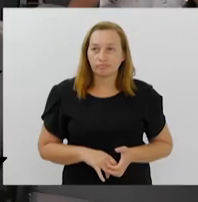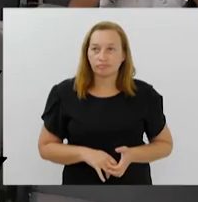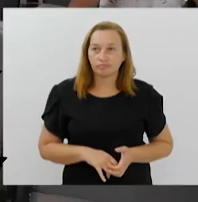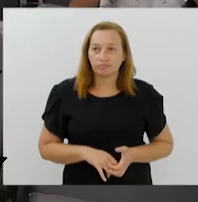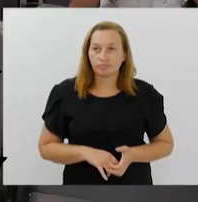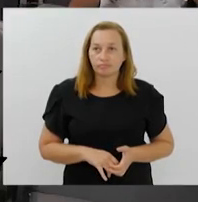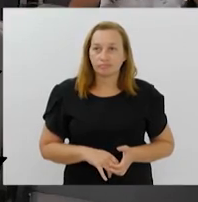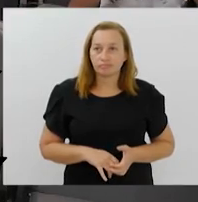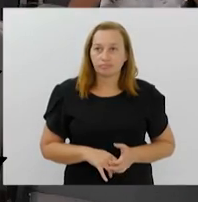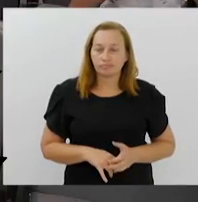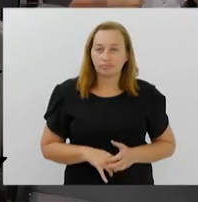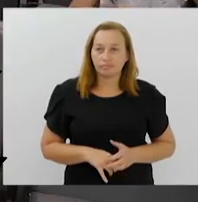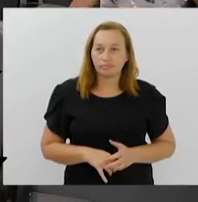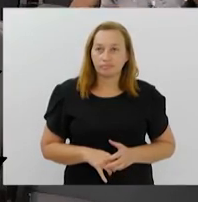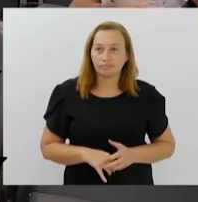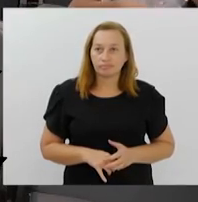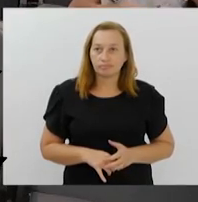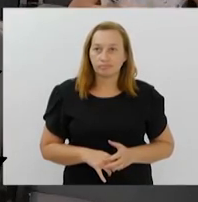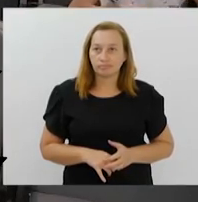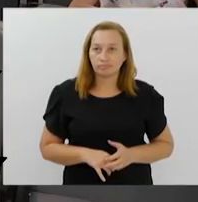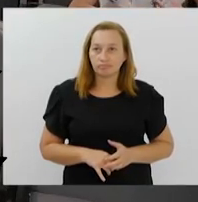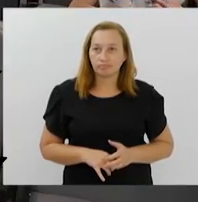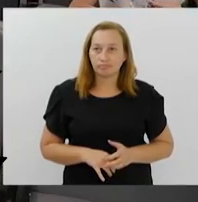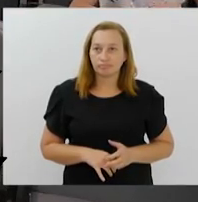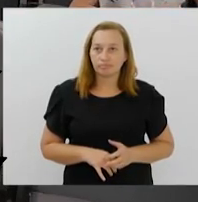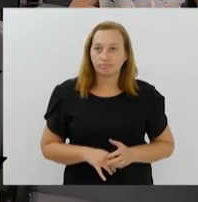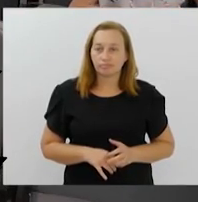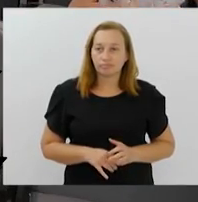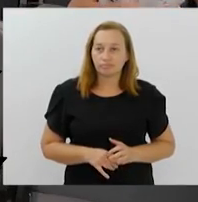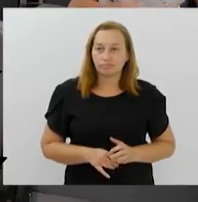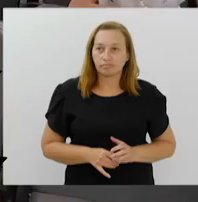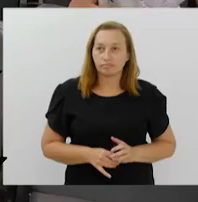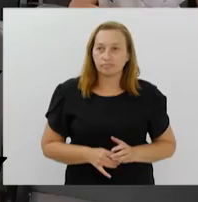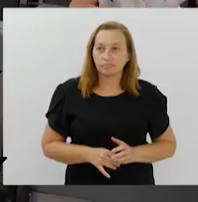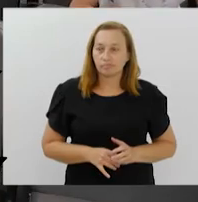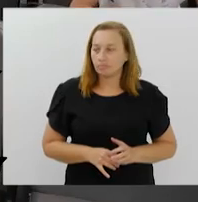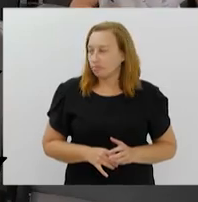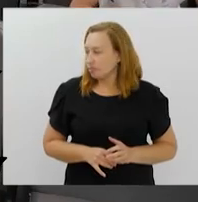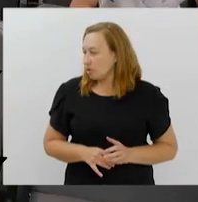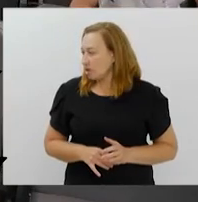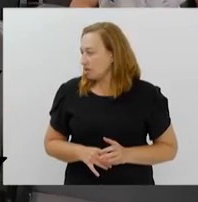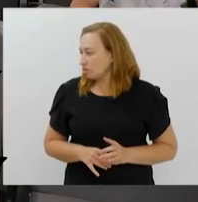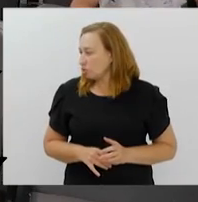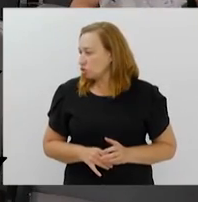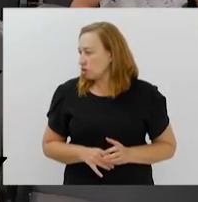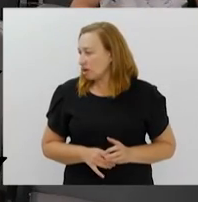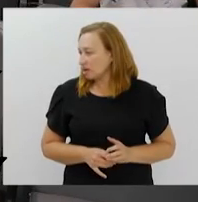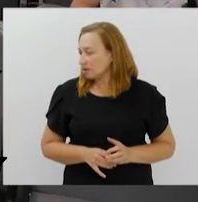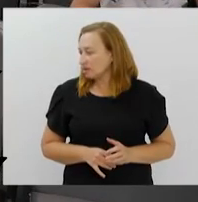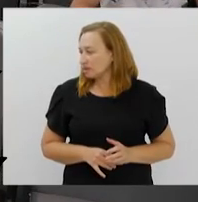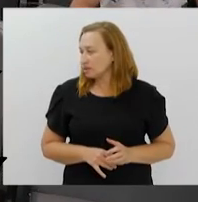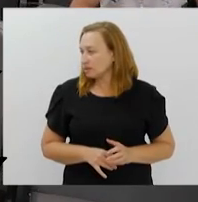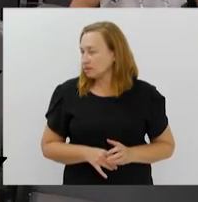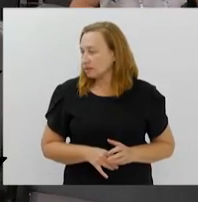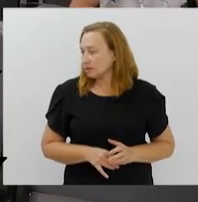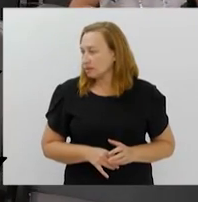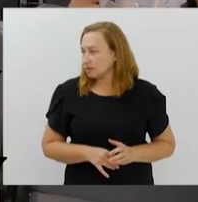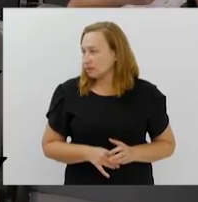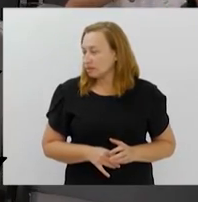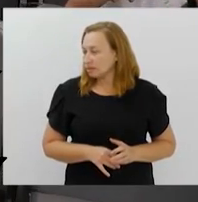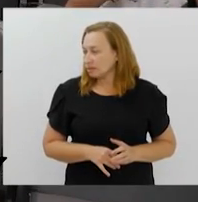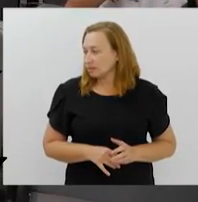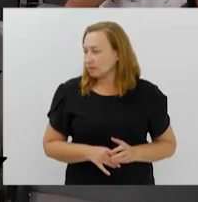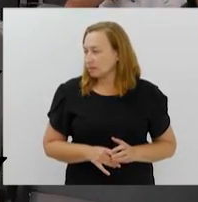vão ficar sem tratamento É lógico ele tem comprometimento M se ele ficar 15 terapia ele tudo que ele